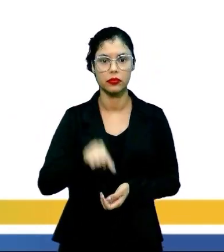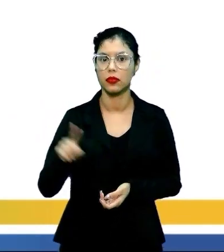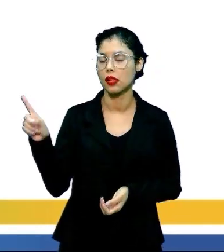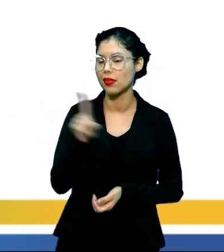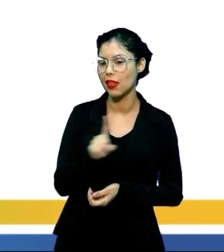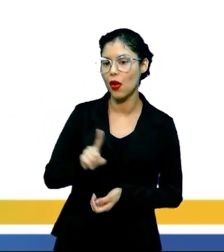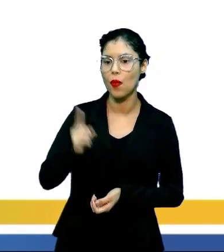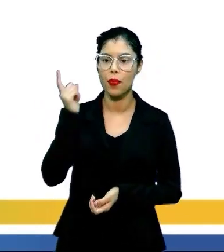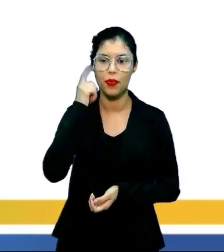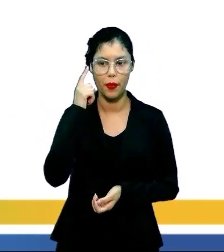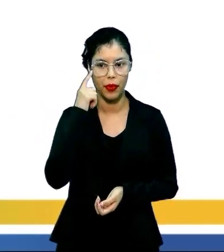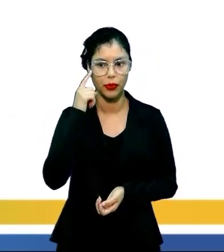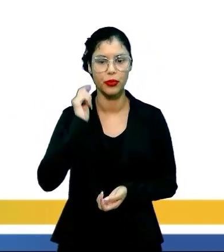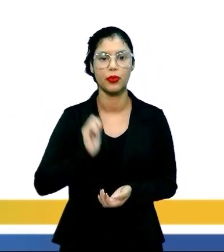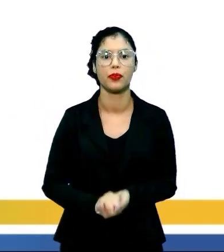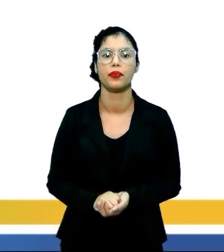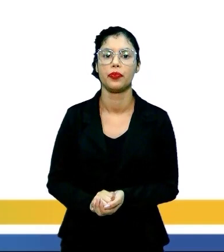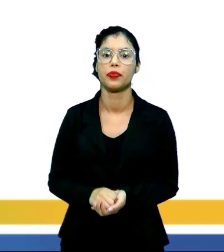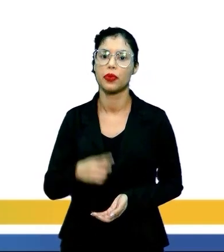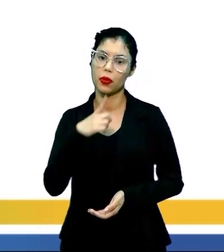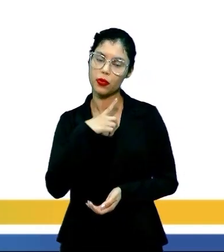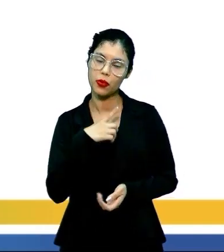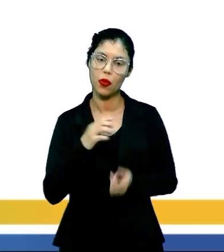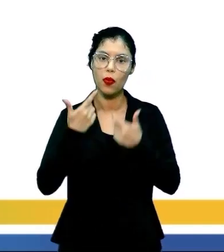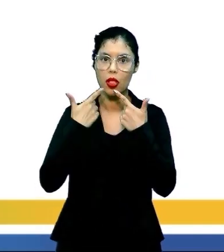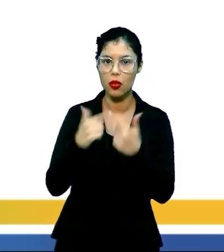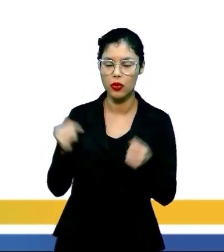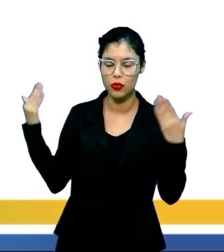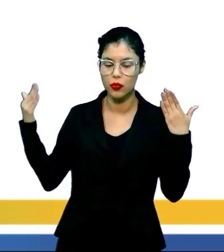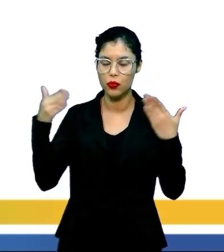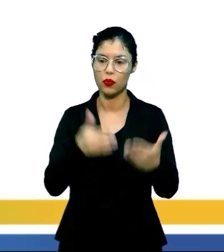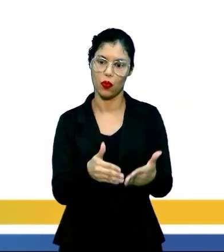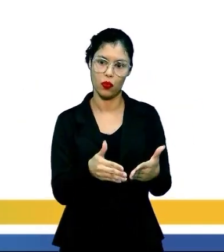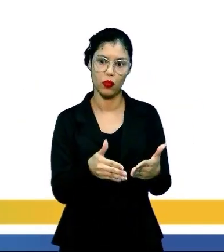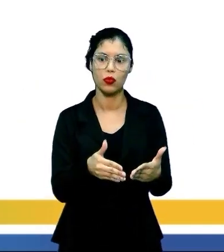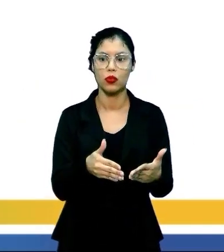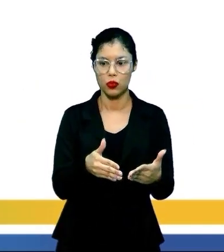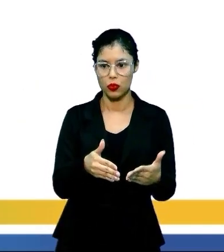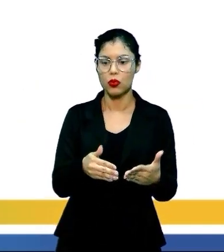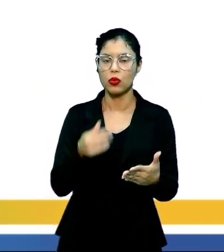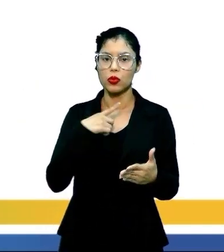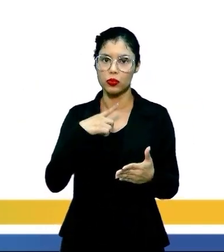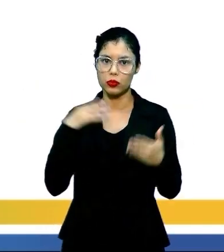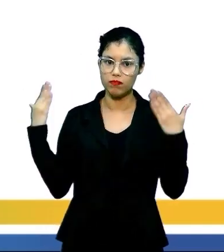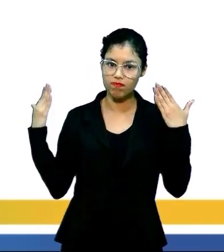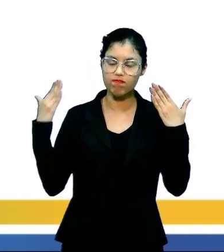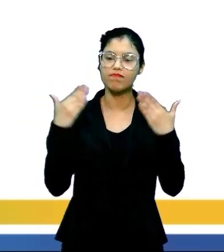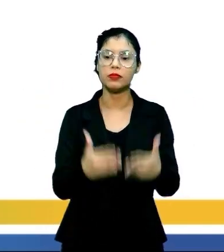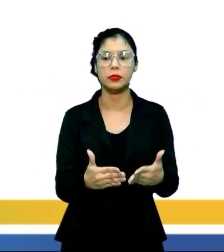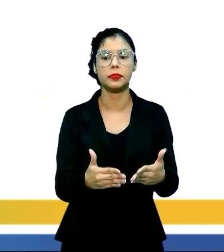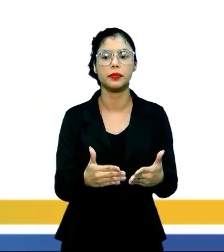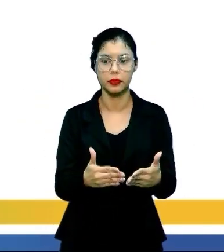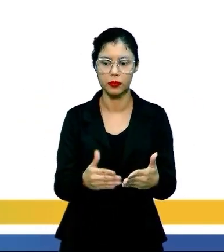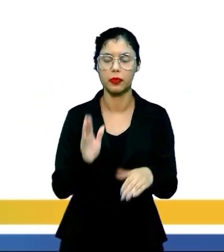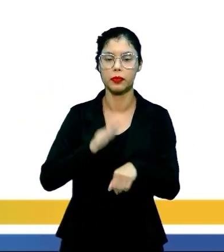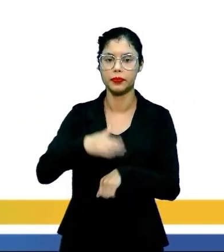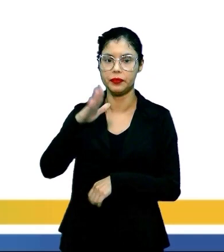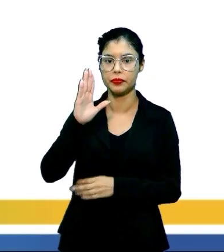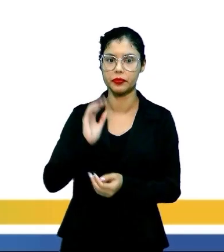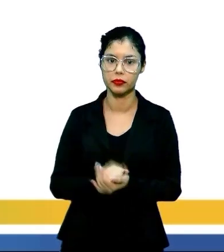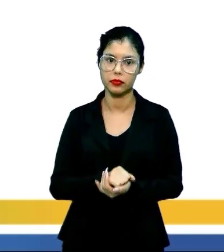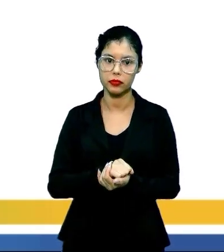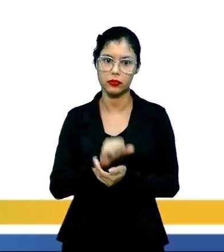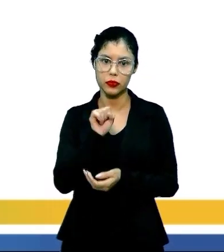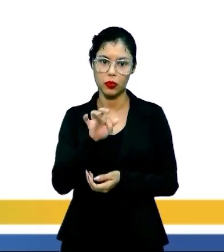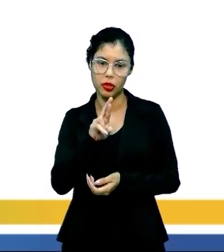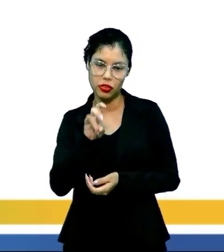não racionalidade. Se eu tenho uma linguagem objetiva ali, que eu tenho um foco, aqui eu tenho mais um